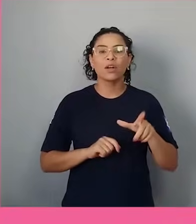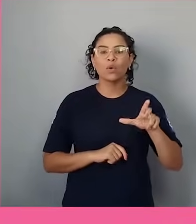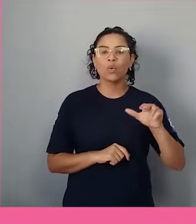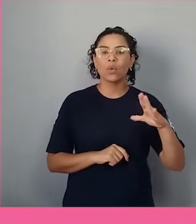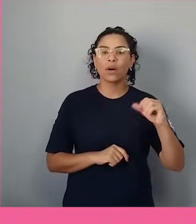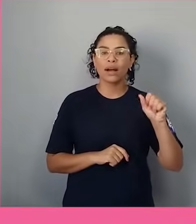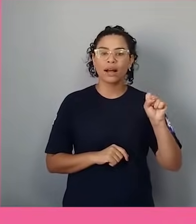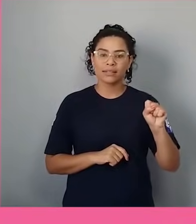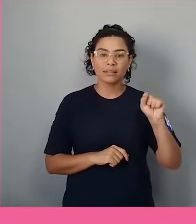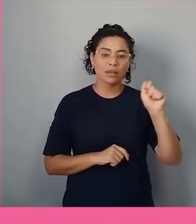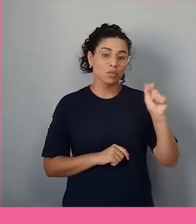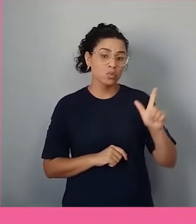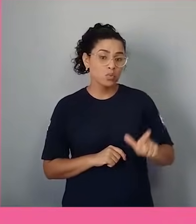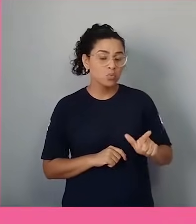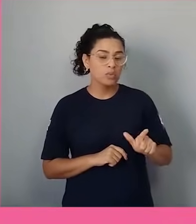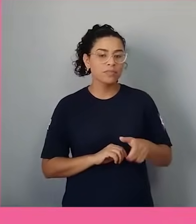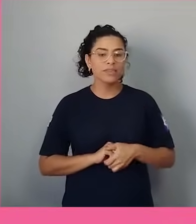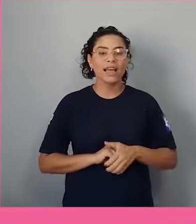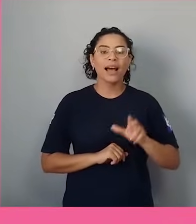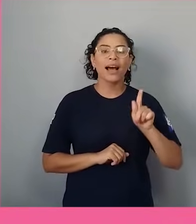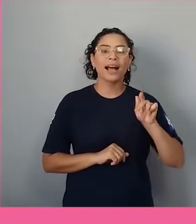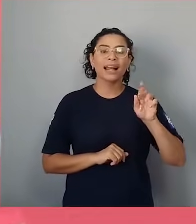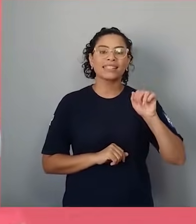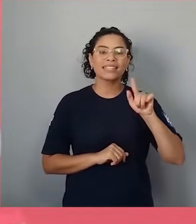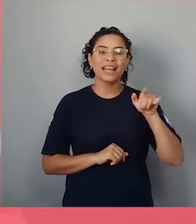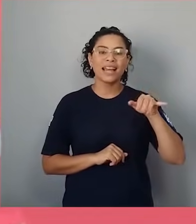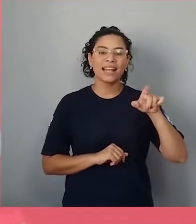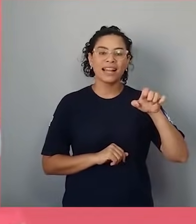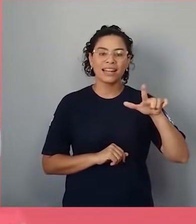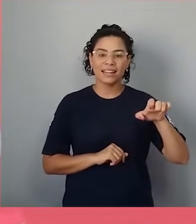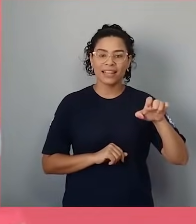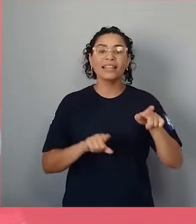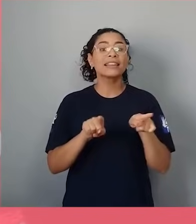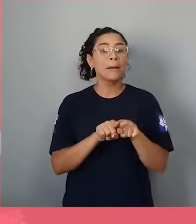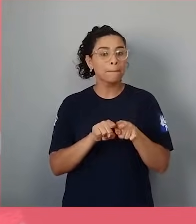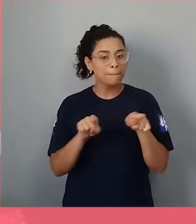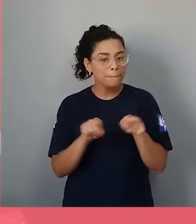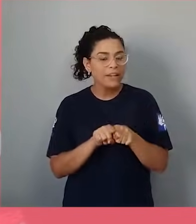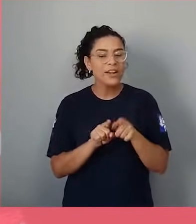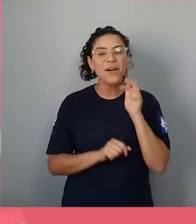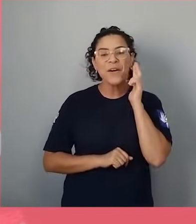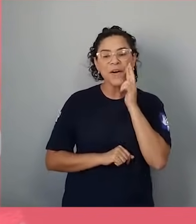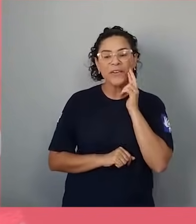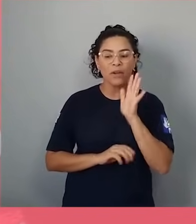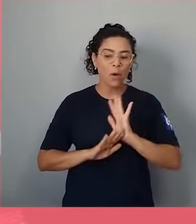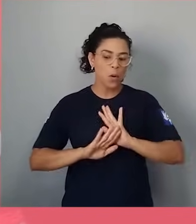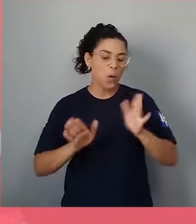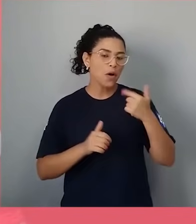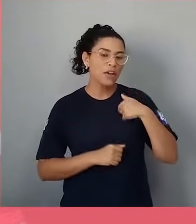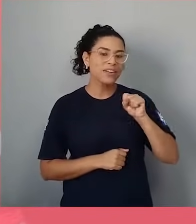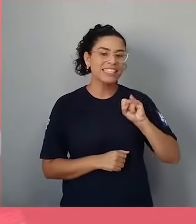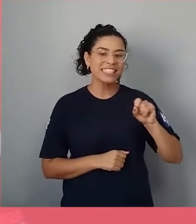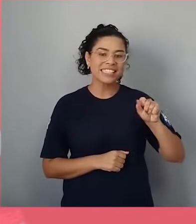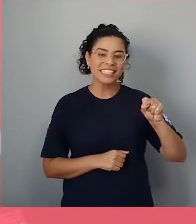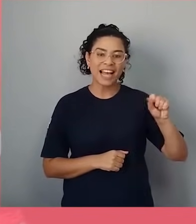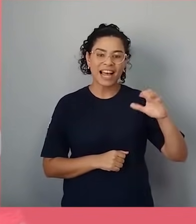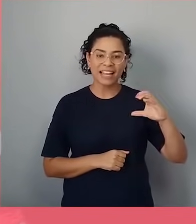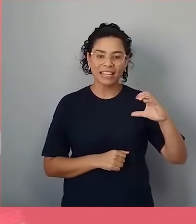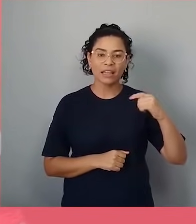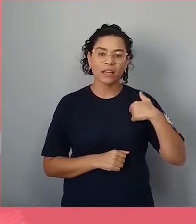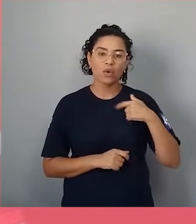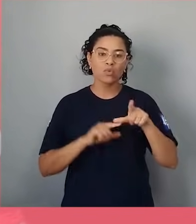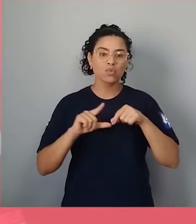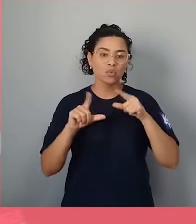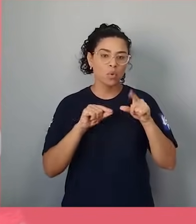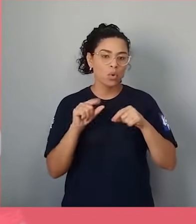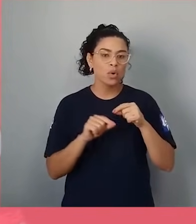Graziele mandou dizer que também gosta do rosa. Oi, meu nome é Isaac. Minhas cores preferidas é azul,